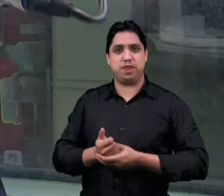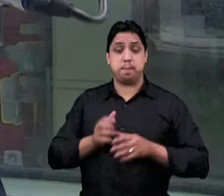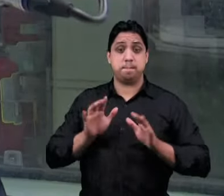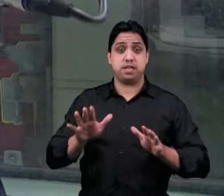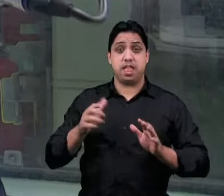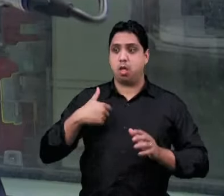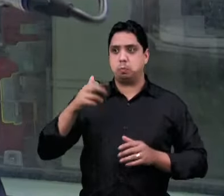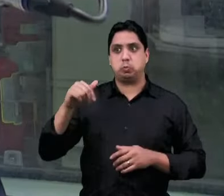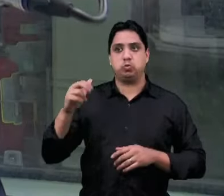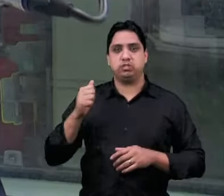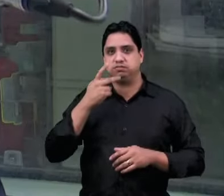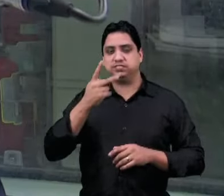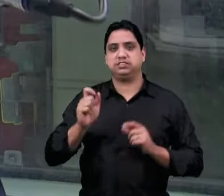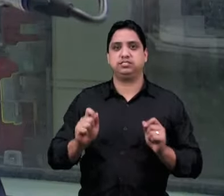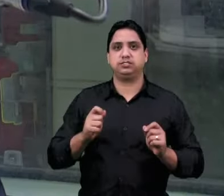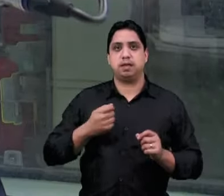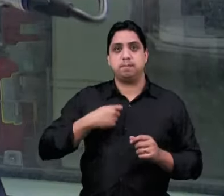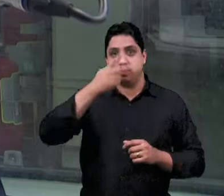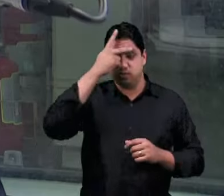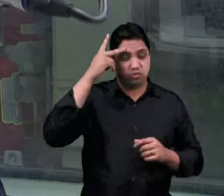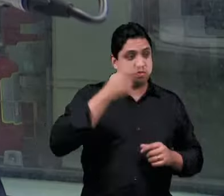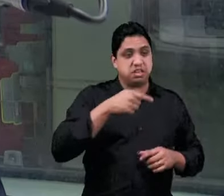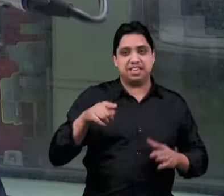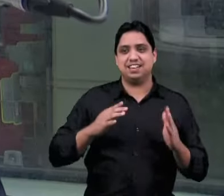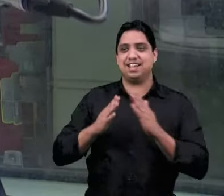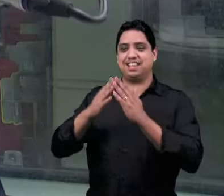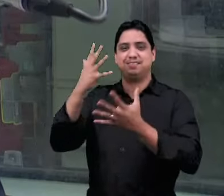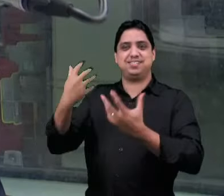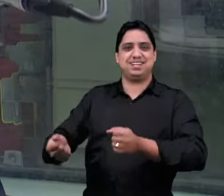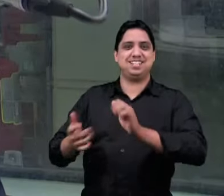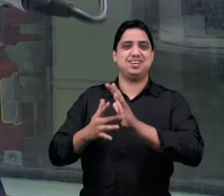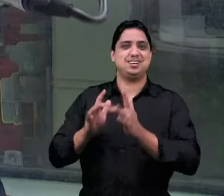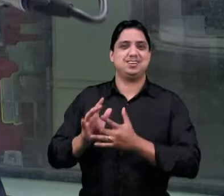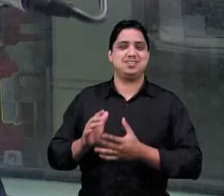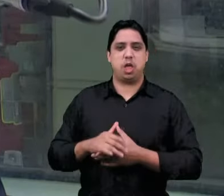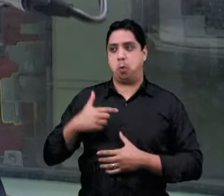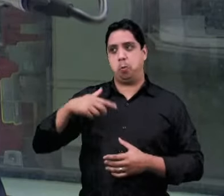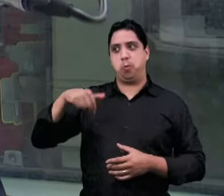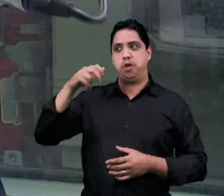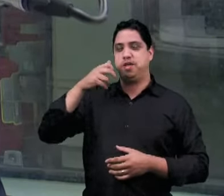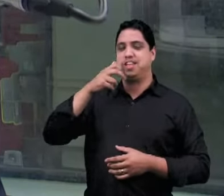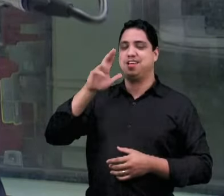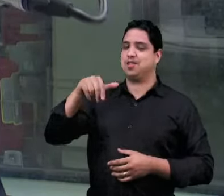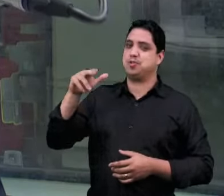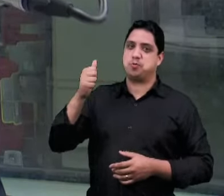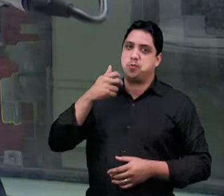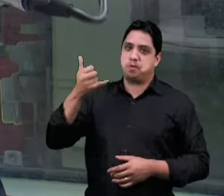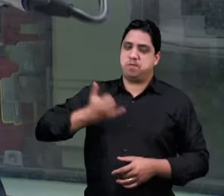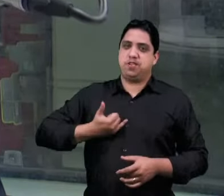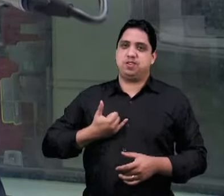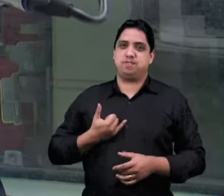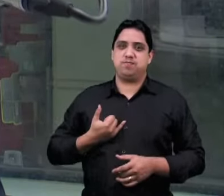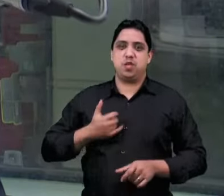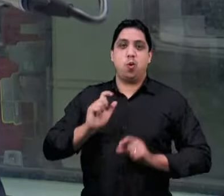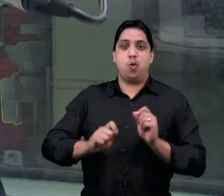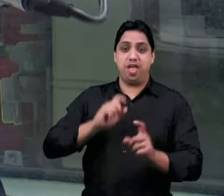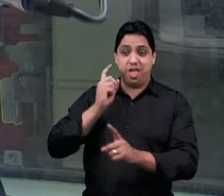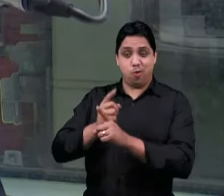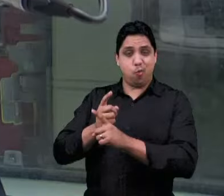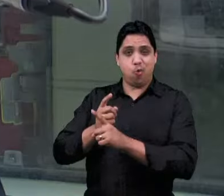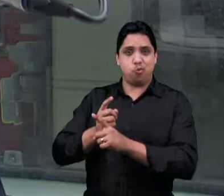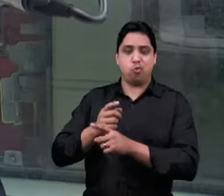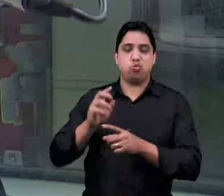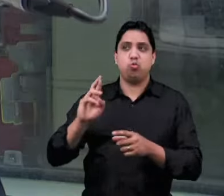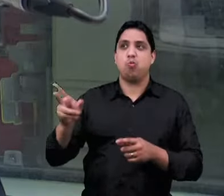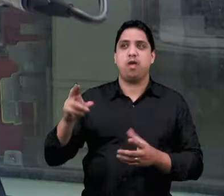nunca ouvi dizer que alguém saiu de casa para aceitar Jesus, nunca ouvi. Então o encontro não é um encontro programado por